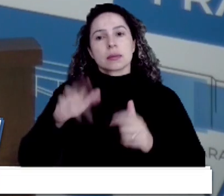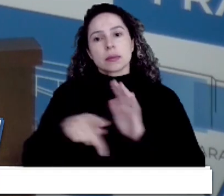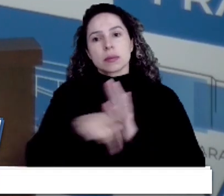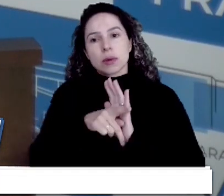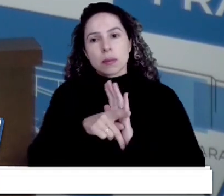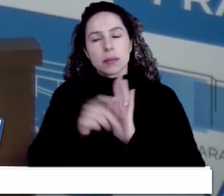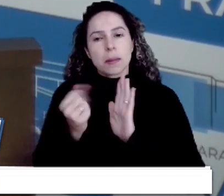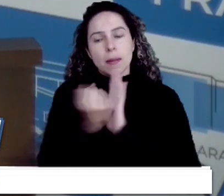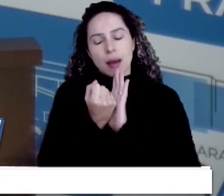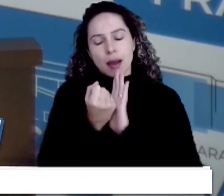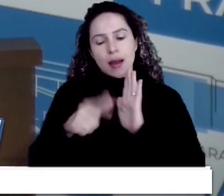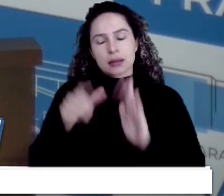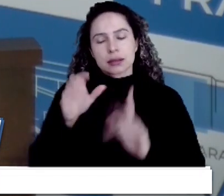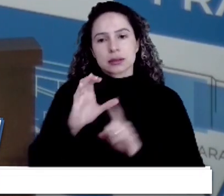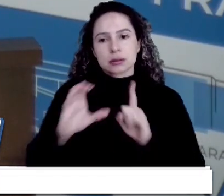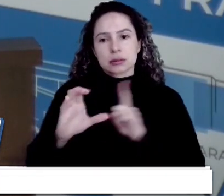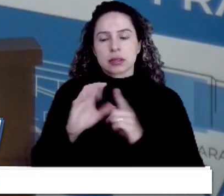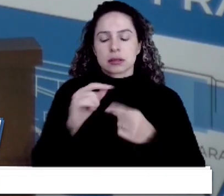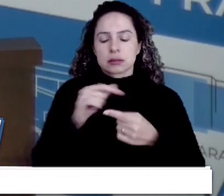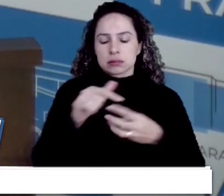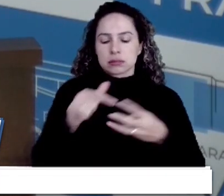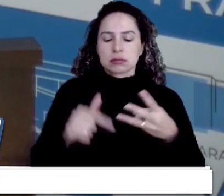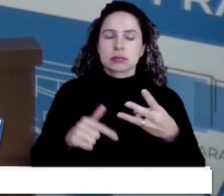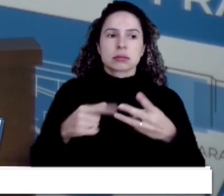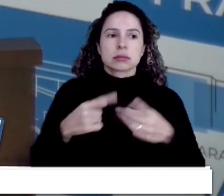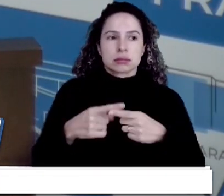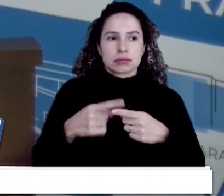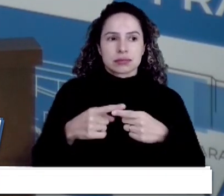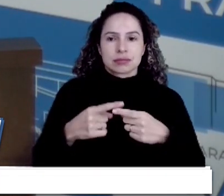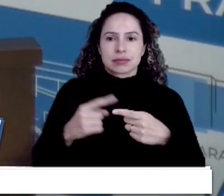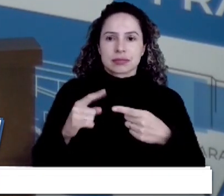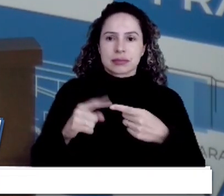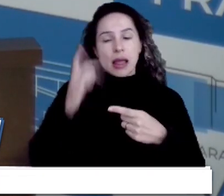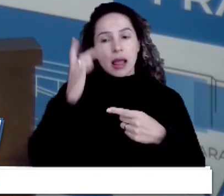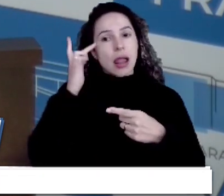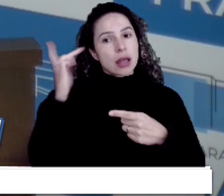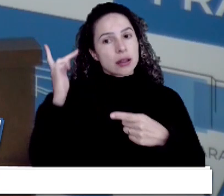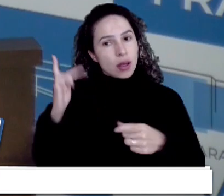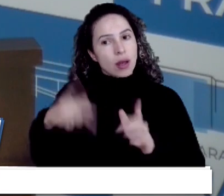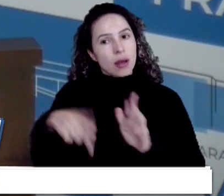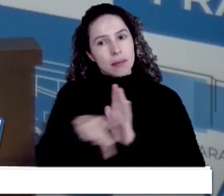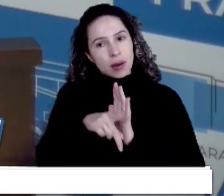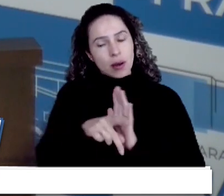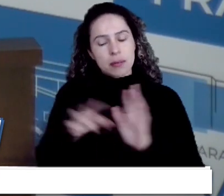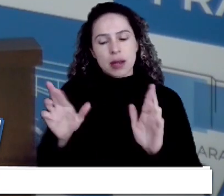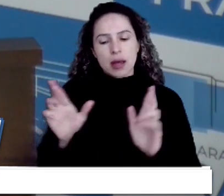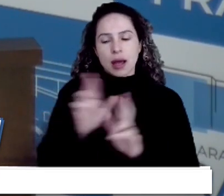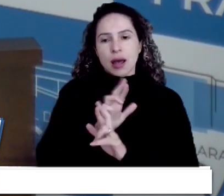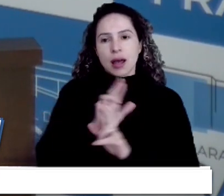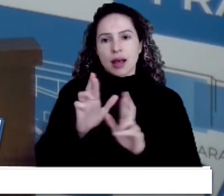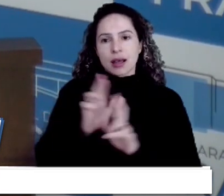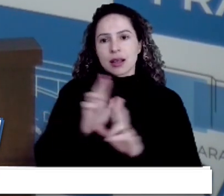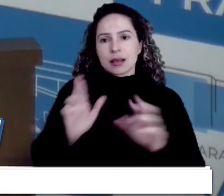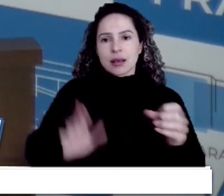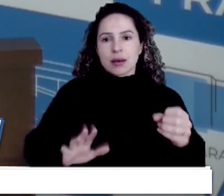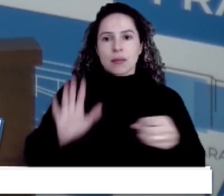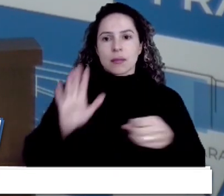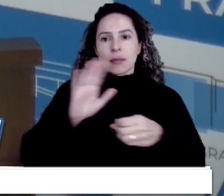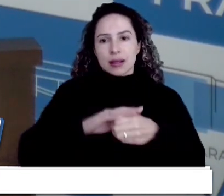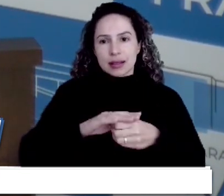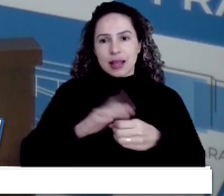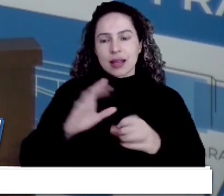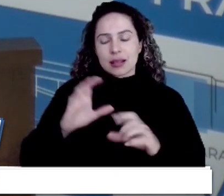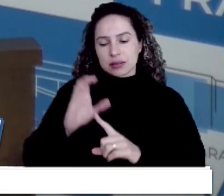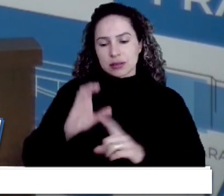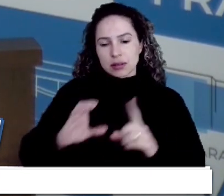Isso se deve a três aspectos: a sua história singular, a relação entre o basquete, a nossa comunidade e a